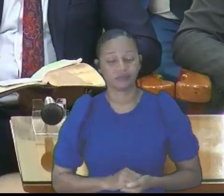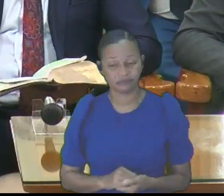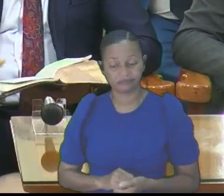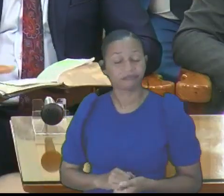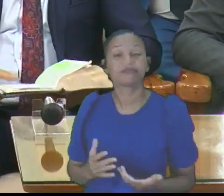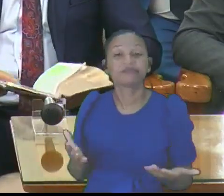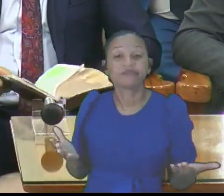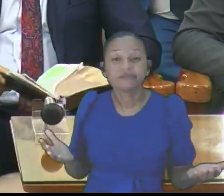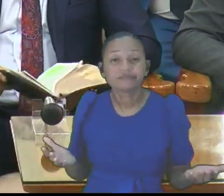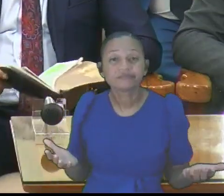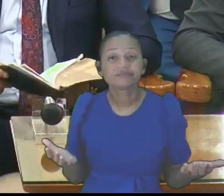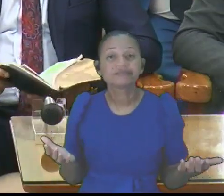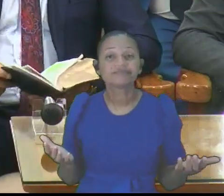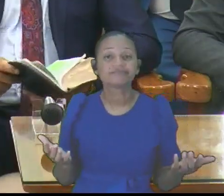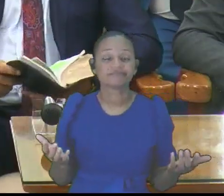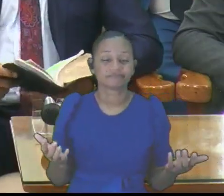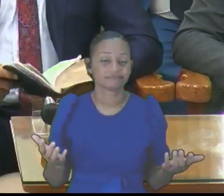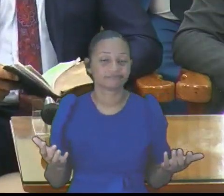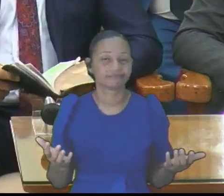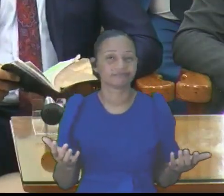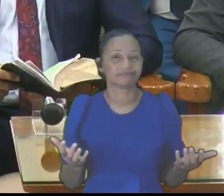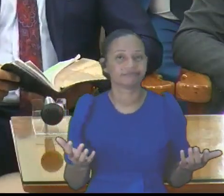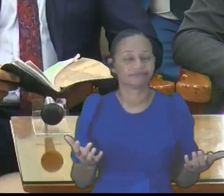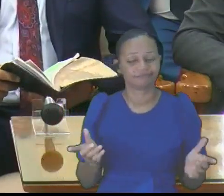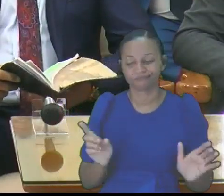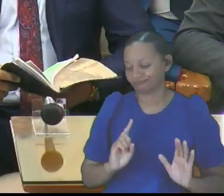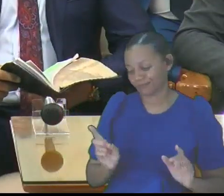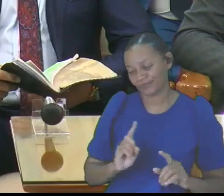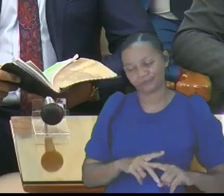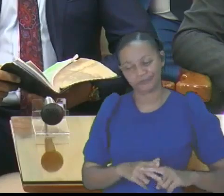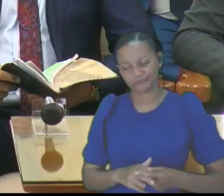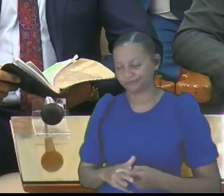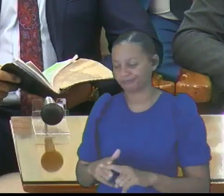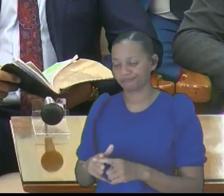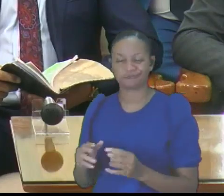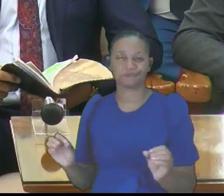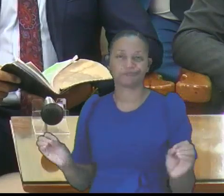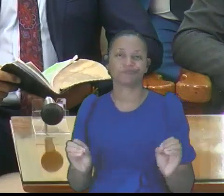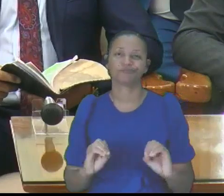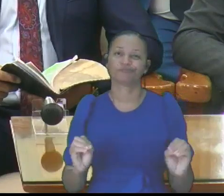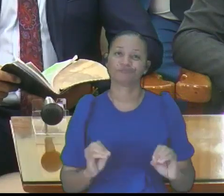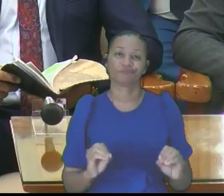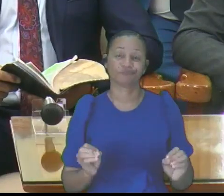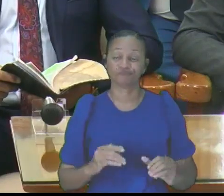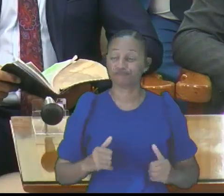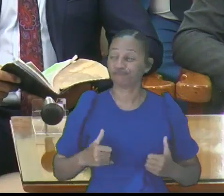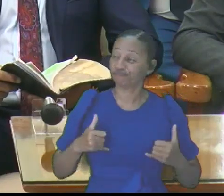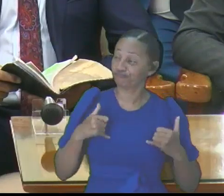Hein? Não vai ser aperfeiçoada. Não tem aperfeiçoamento.